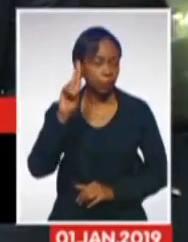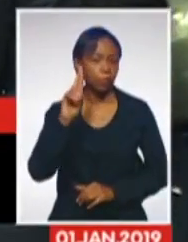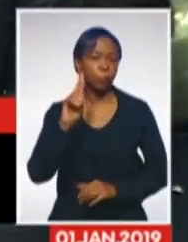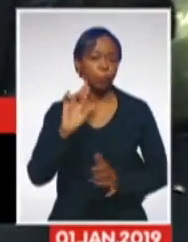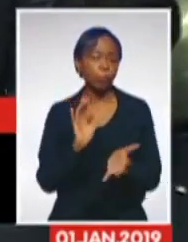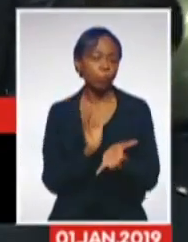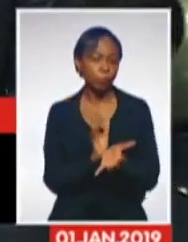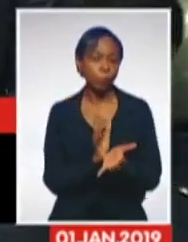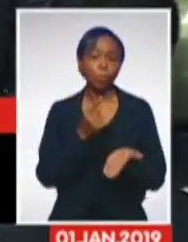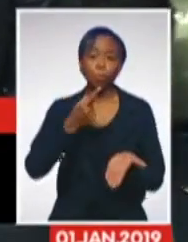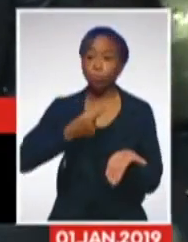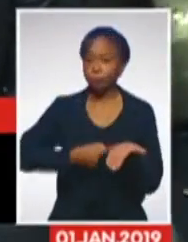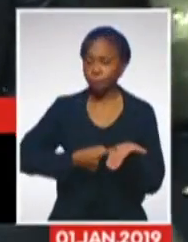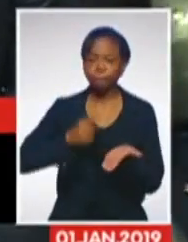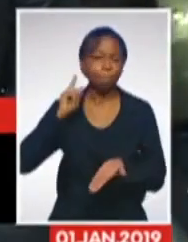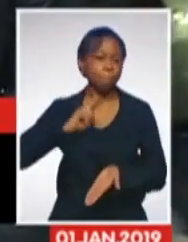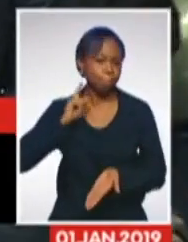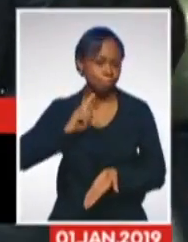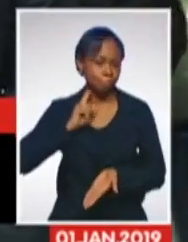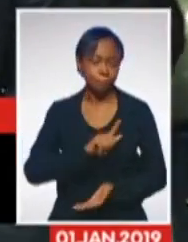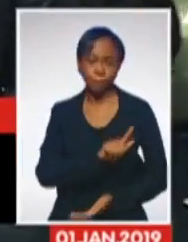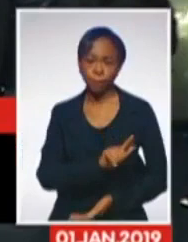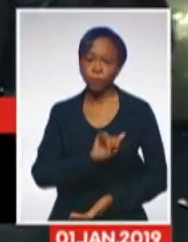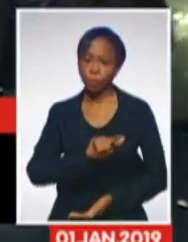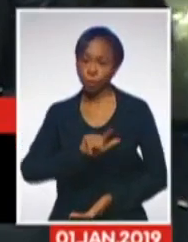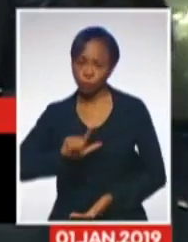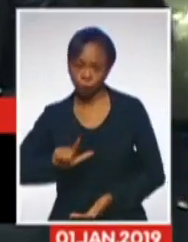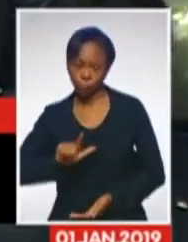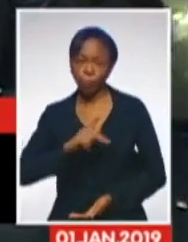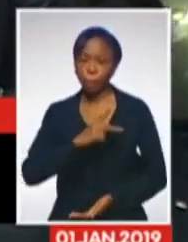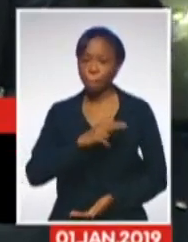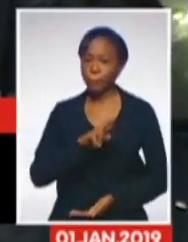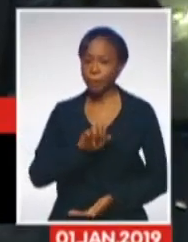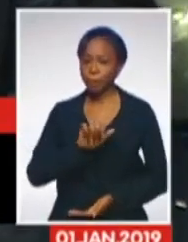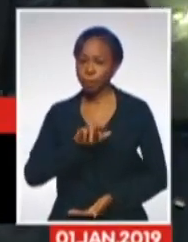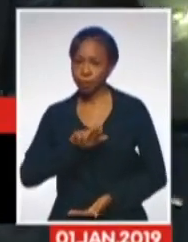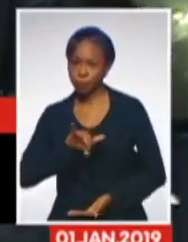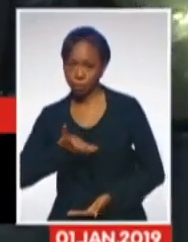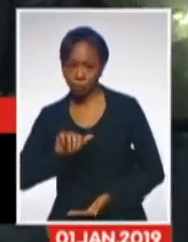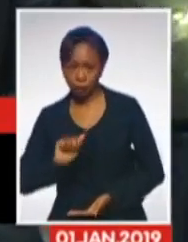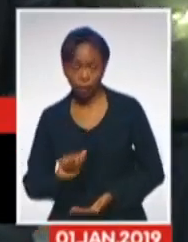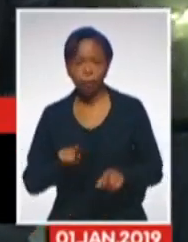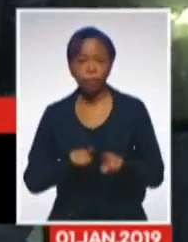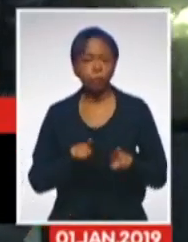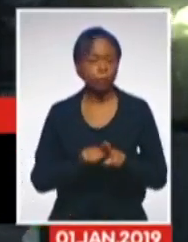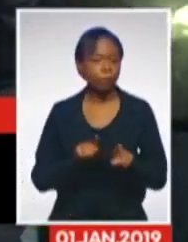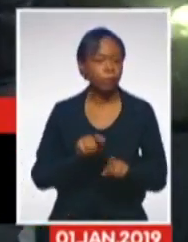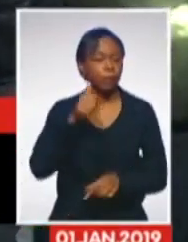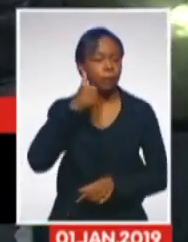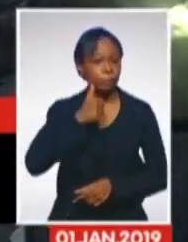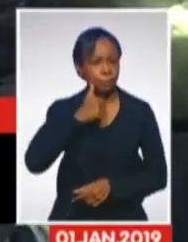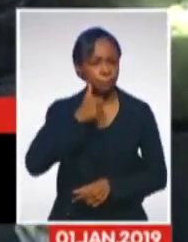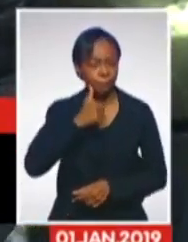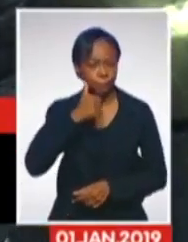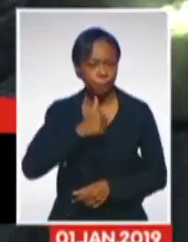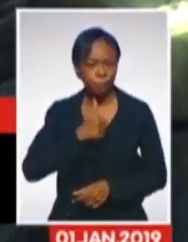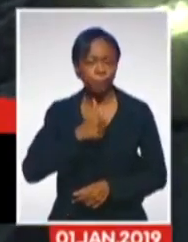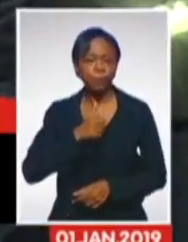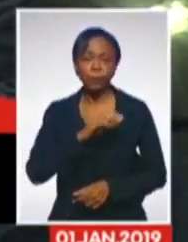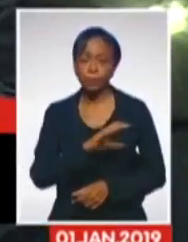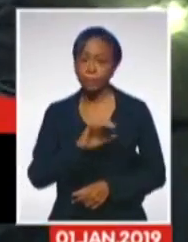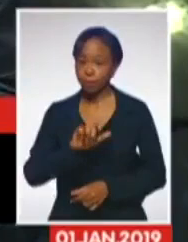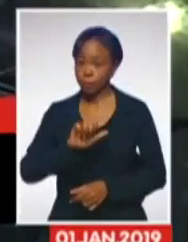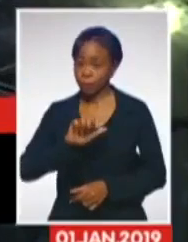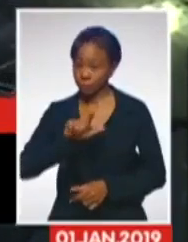Assembleia Legislativa de Minas Gerais, Gil Pereira, e pela excelentíssima senhora deputada Celise Laviola, presidente da Comissão